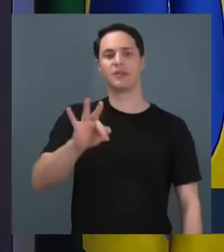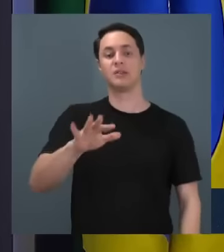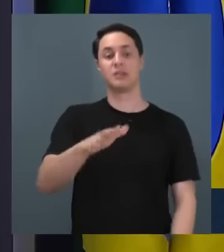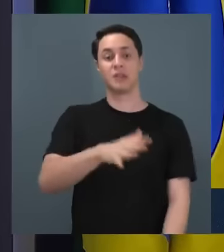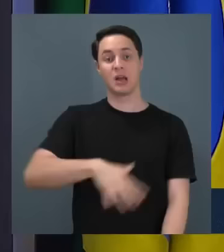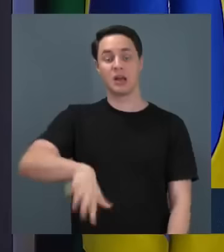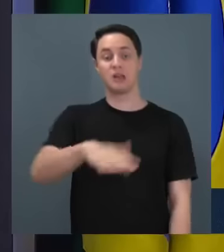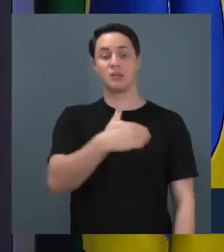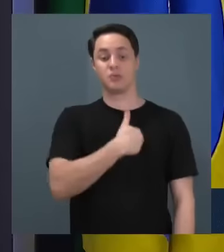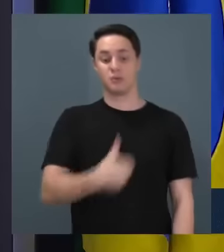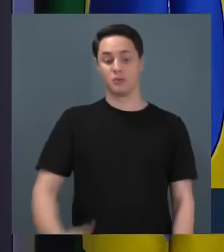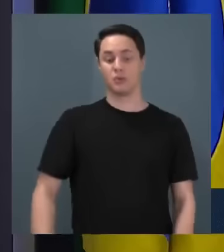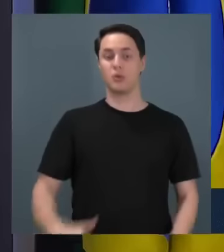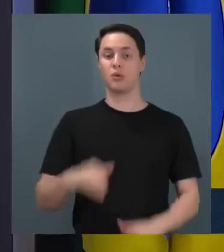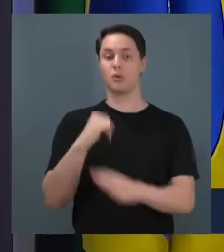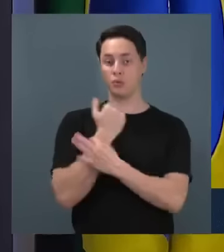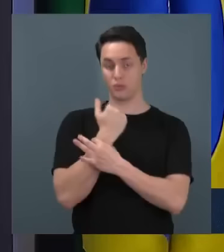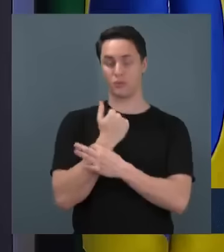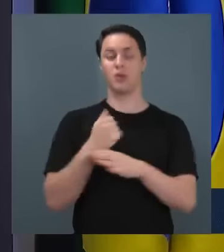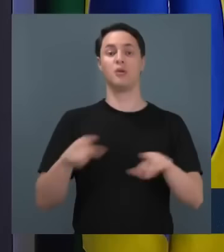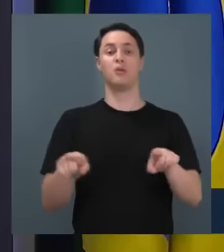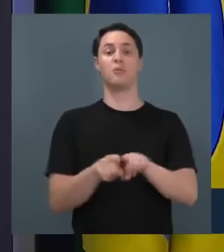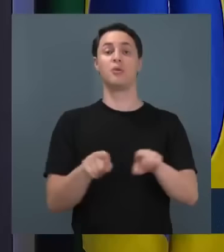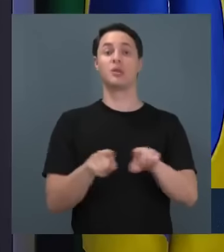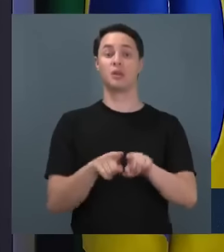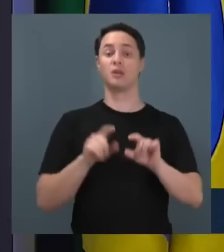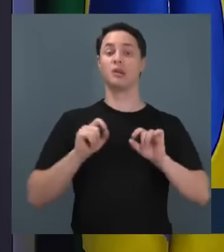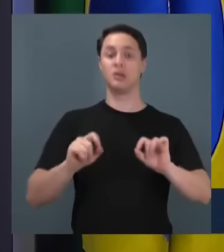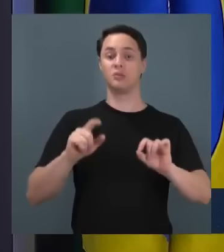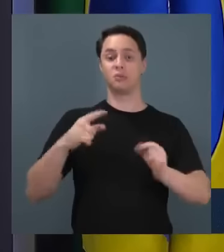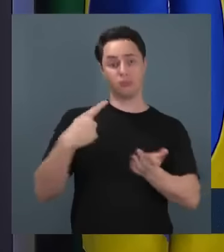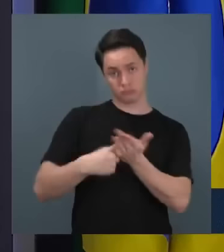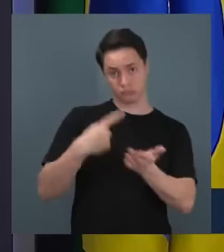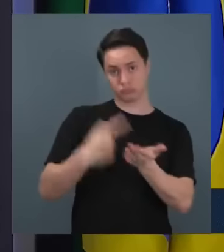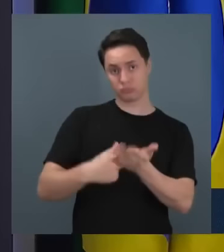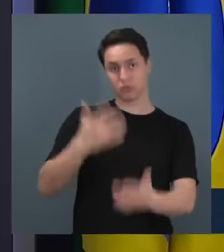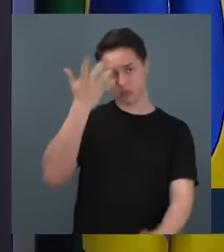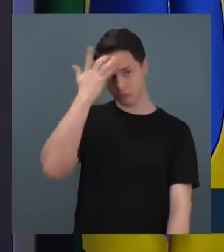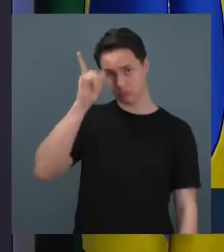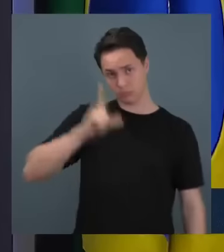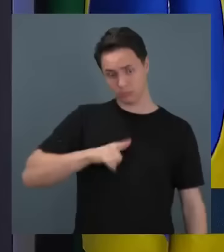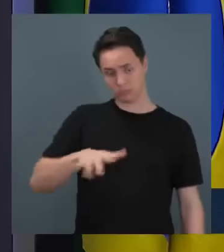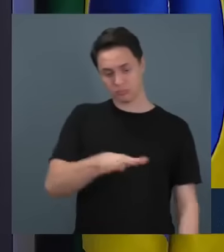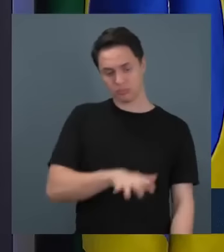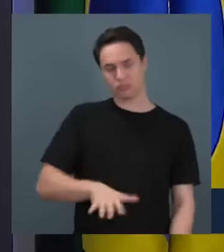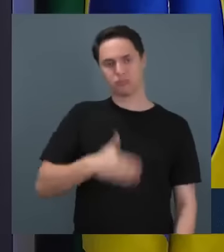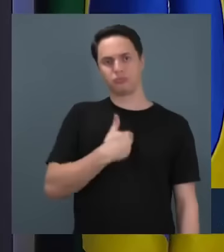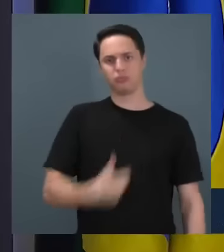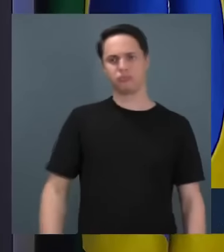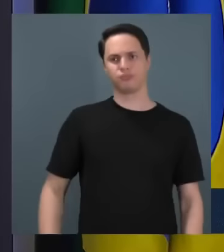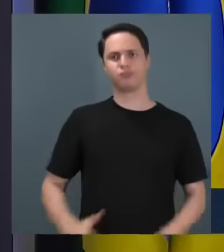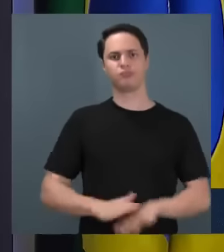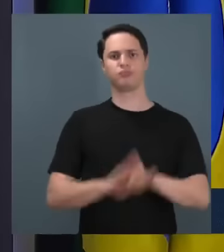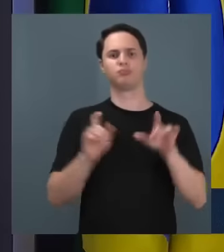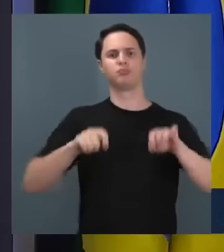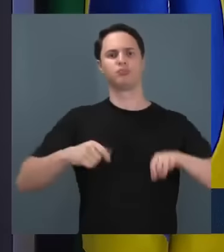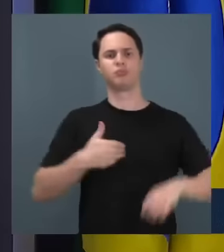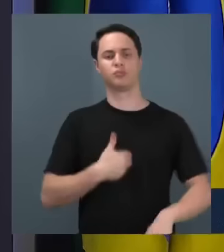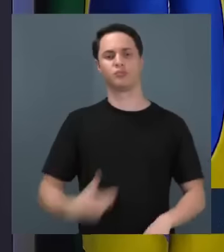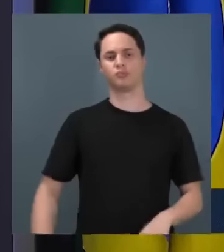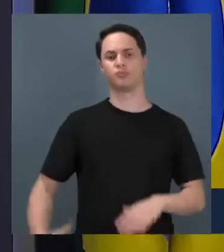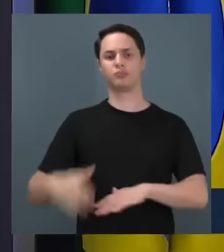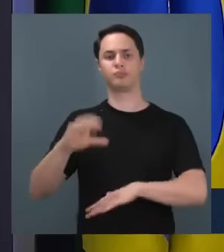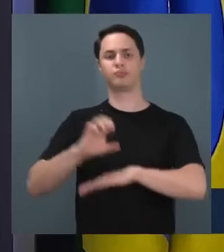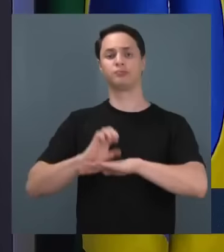pública do estado do Ceará, pois considero que há comprometimento de ordem pública e a incapacidade do governo estadual de